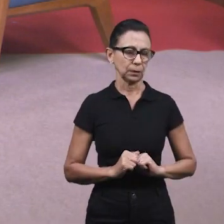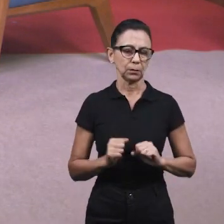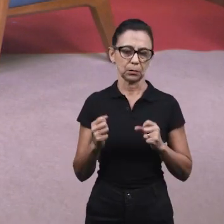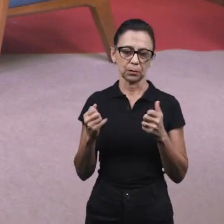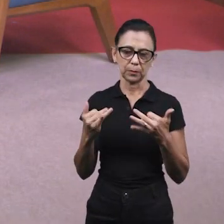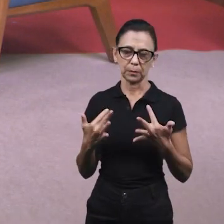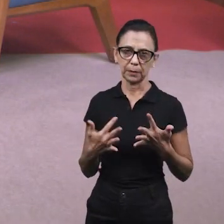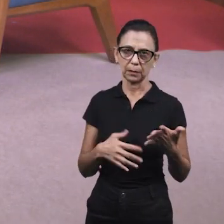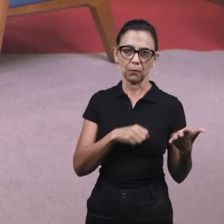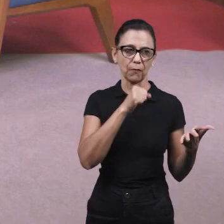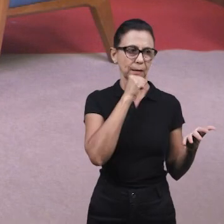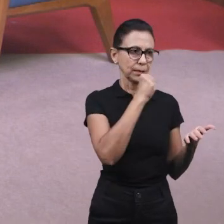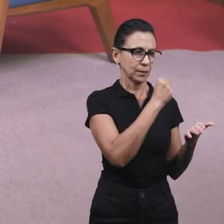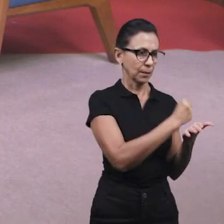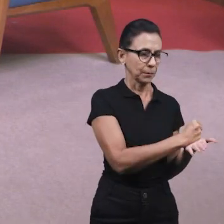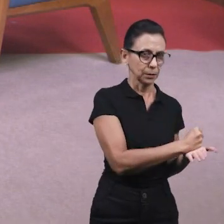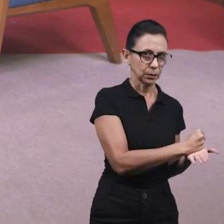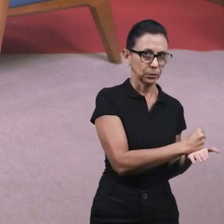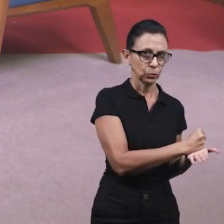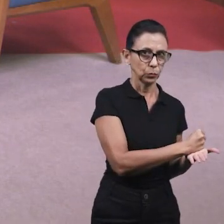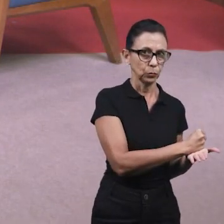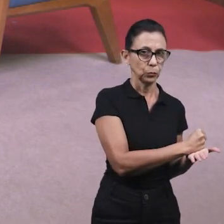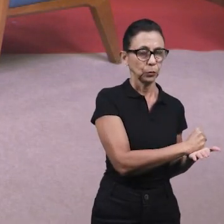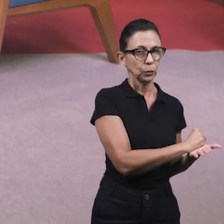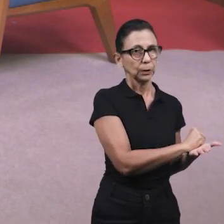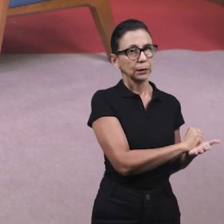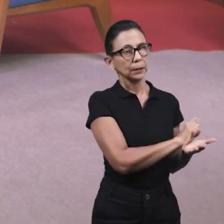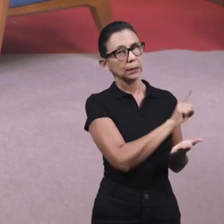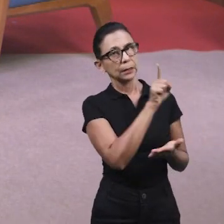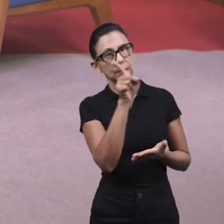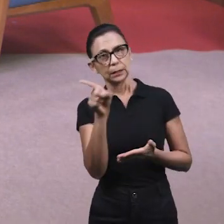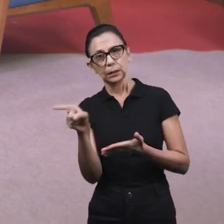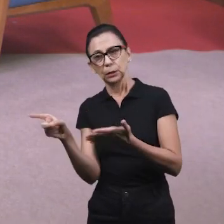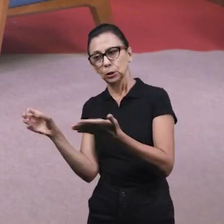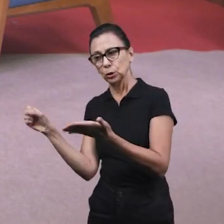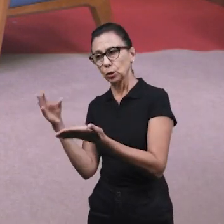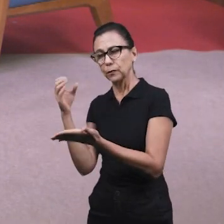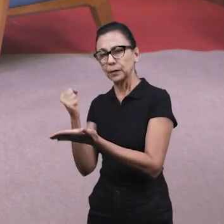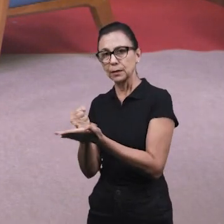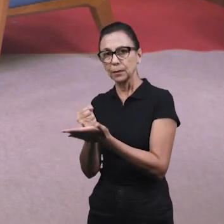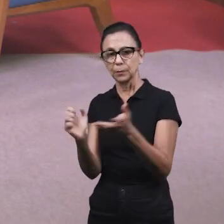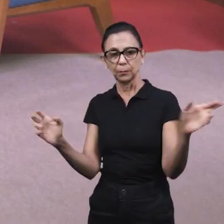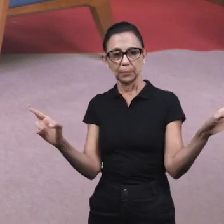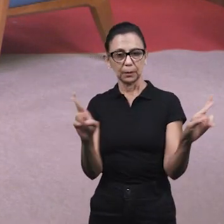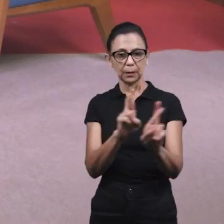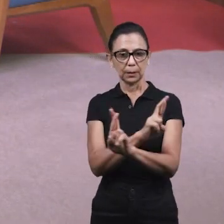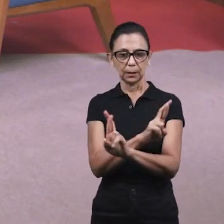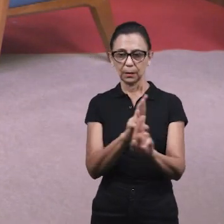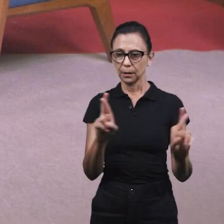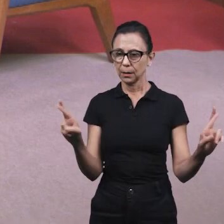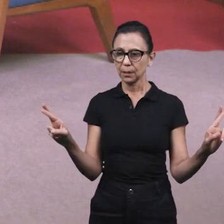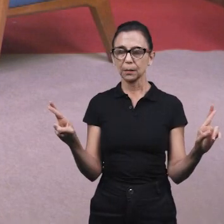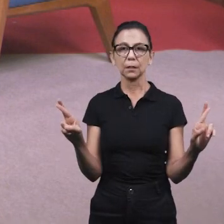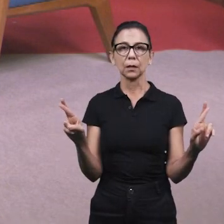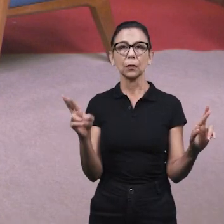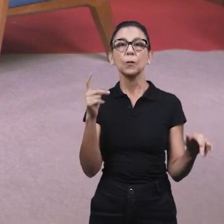abordagem contida no Velho Testamento e estamos trazendo textos do Novo Testamento exatamente para nós vermos a